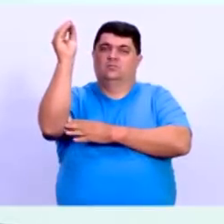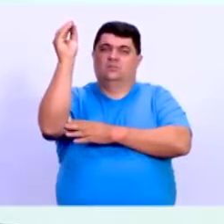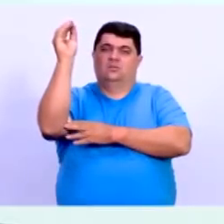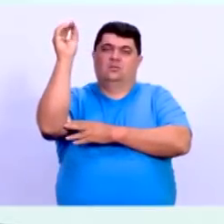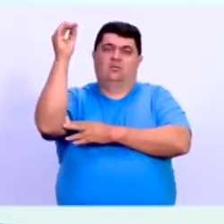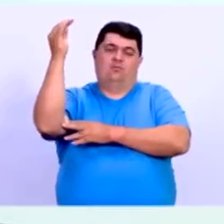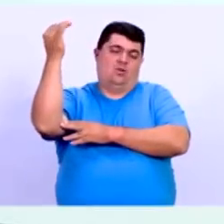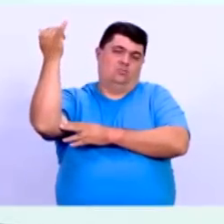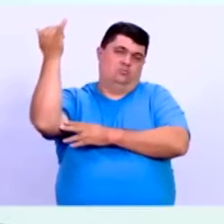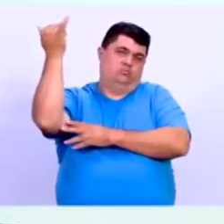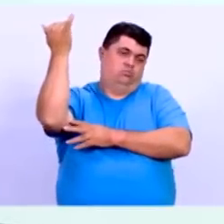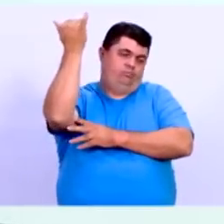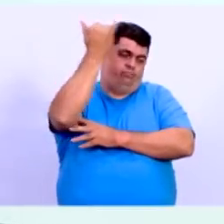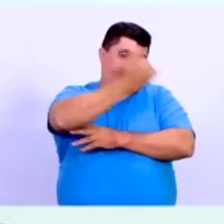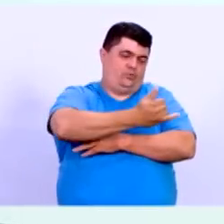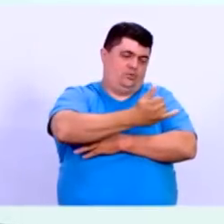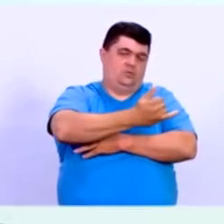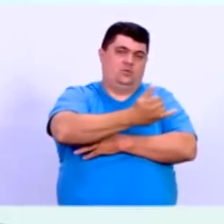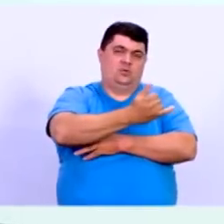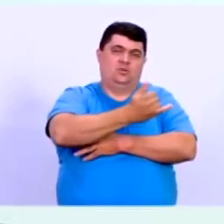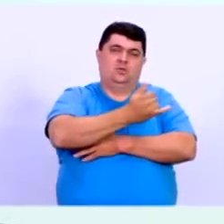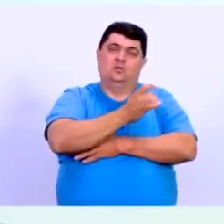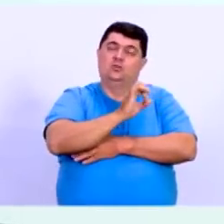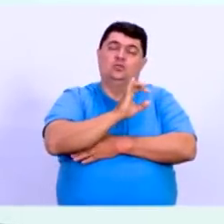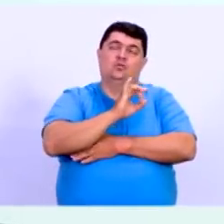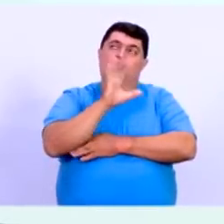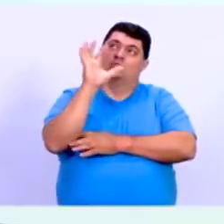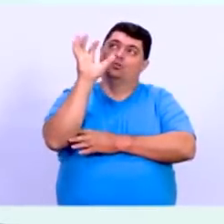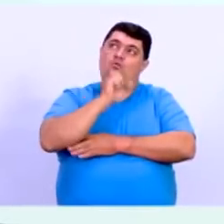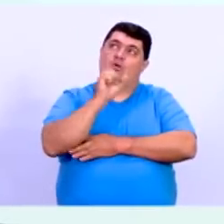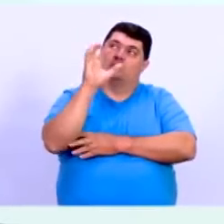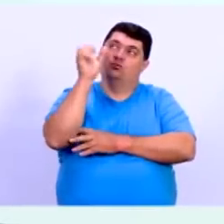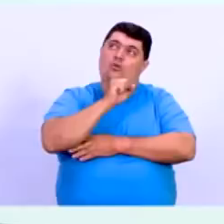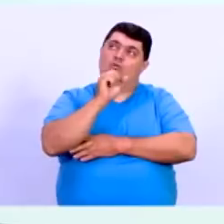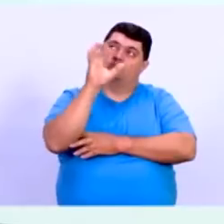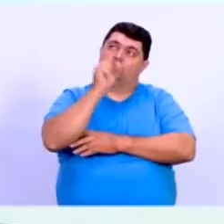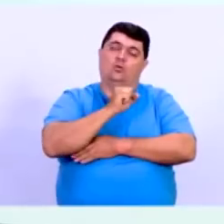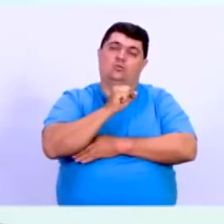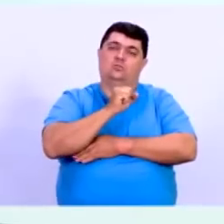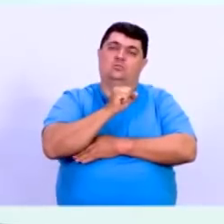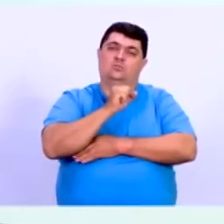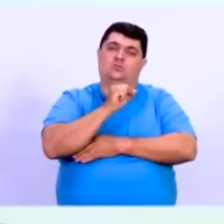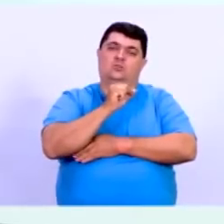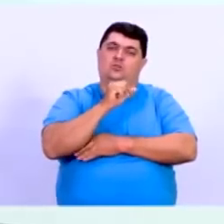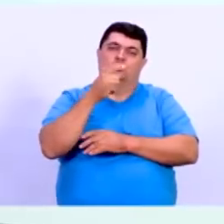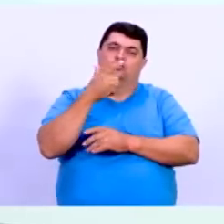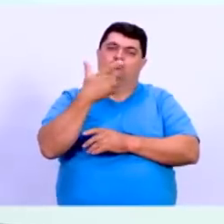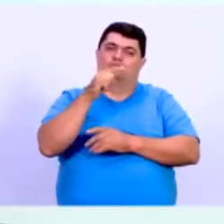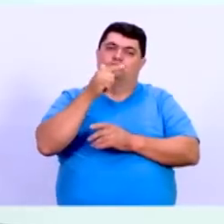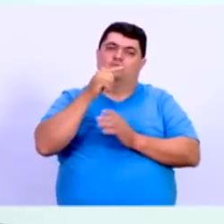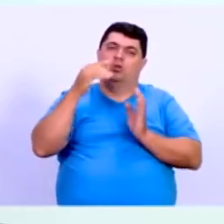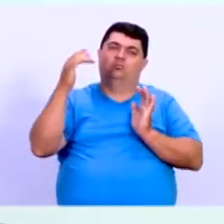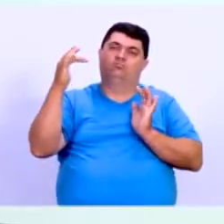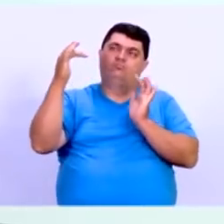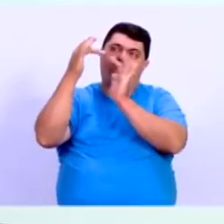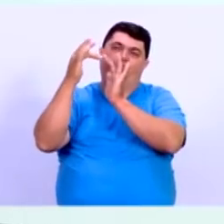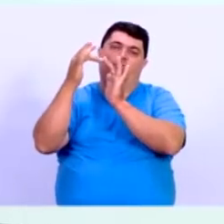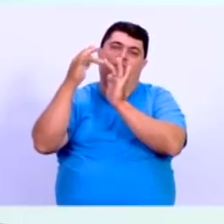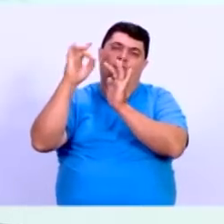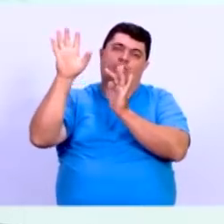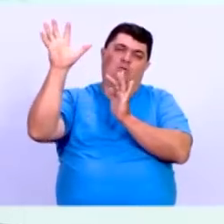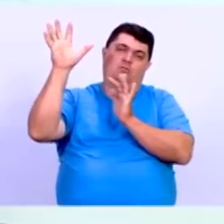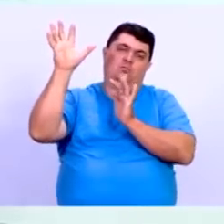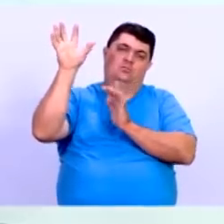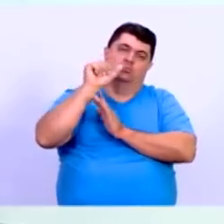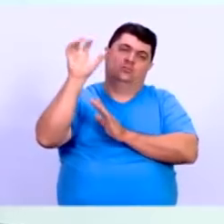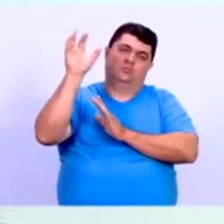mandar informação para a TV, só que a TV ela é um sentido único. A TV ela não se comunica com essa estação rádio base. Essa televisão,